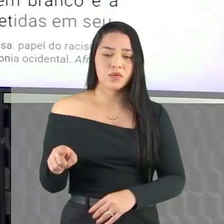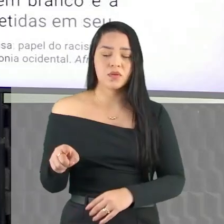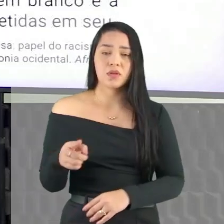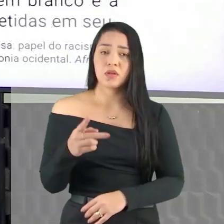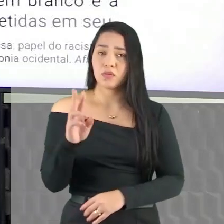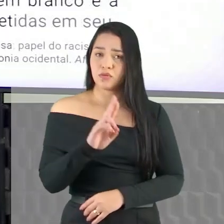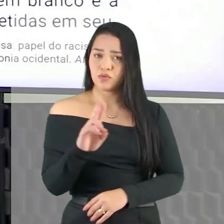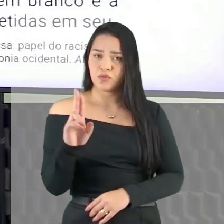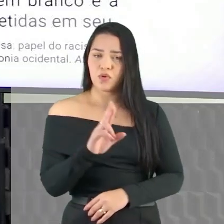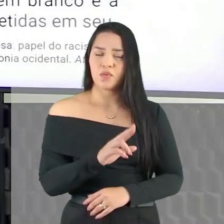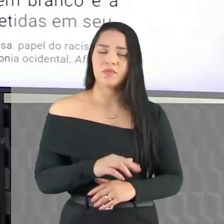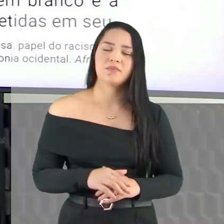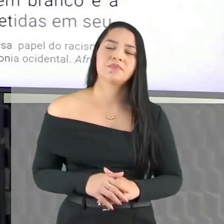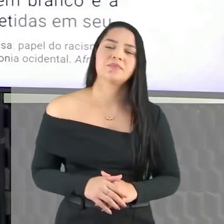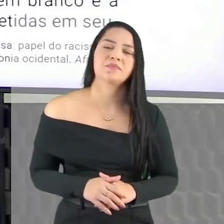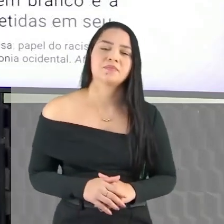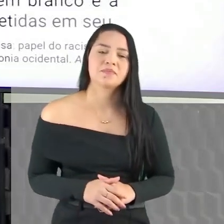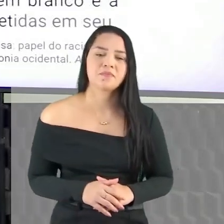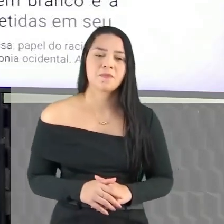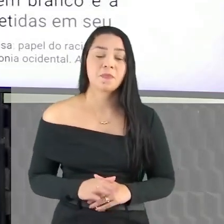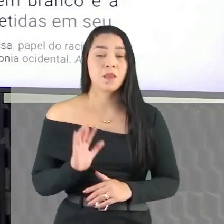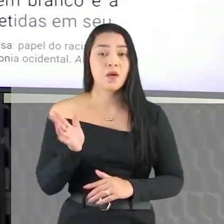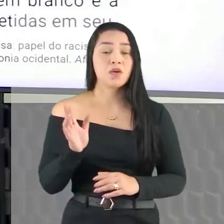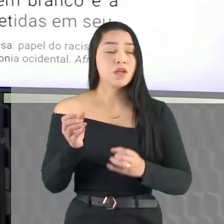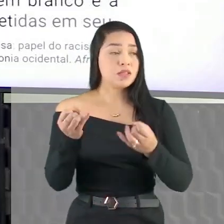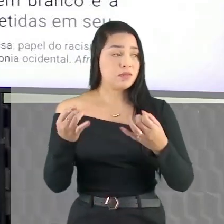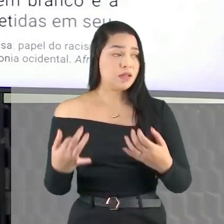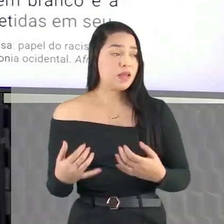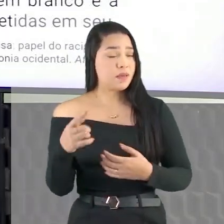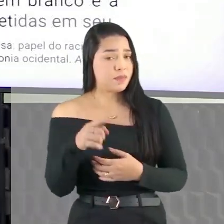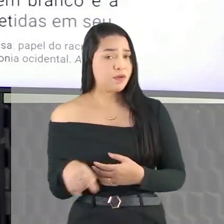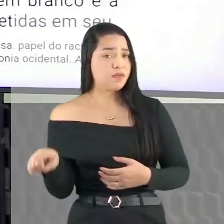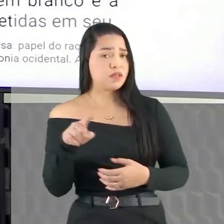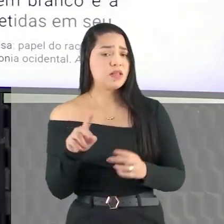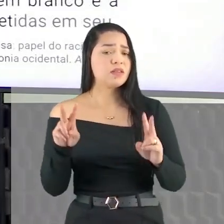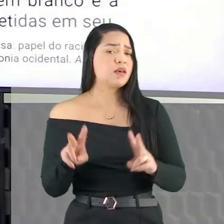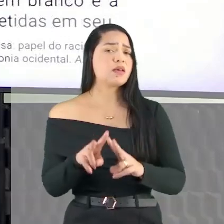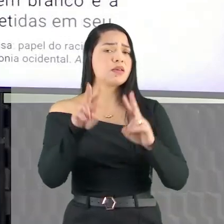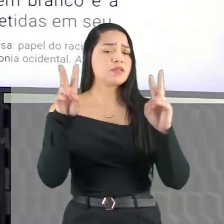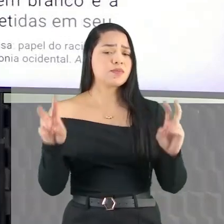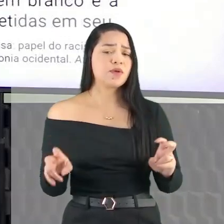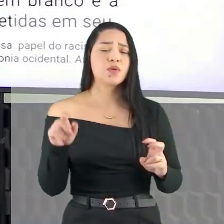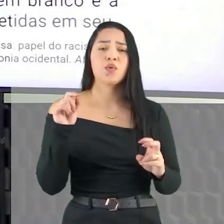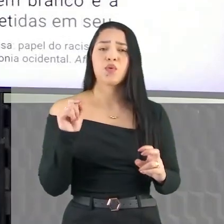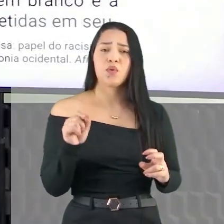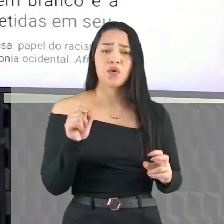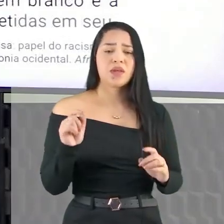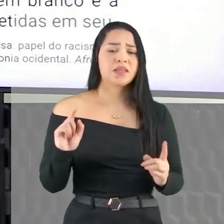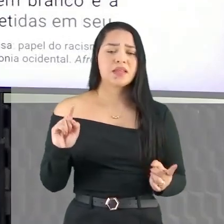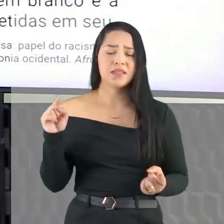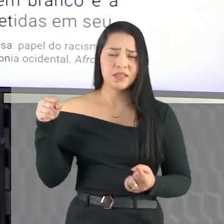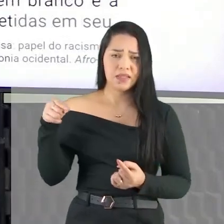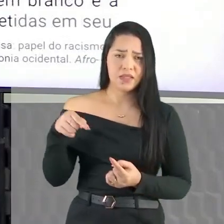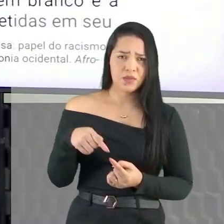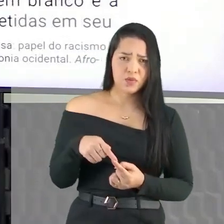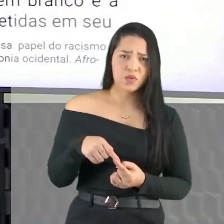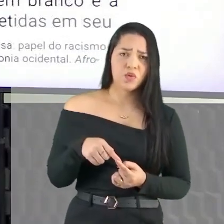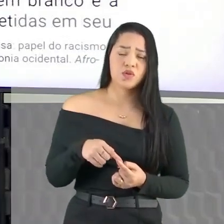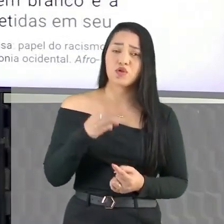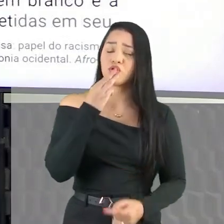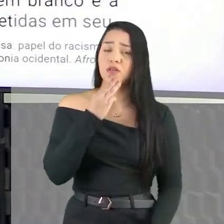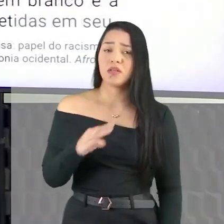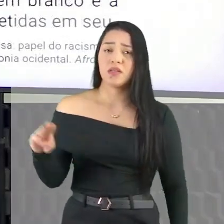aberrações cometidas em seu nome. Aquilo que eu acabei de falar para vocês a respeito, né, das intenções, né, de Hitler